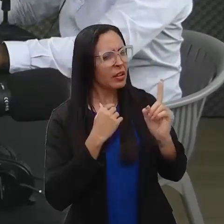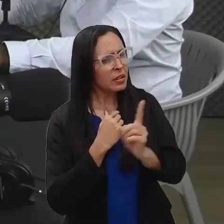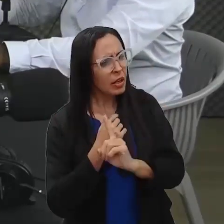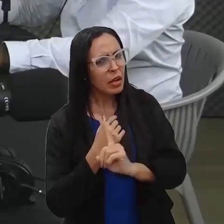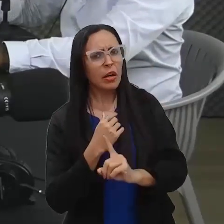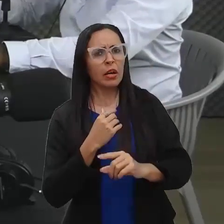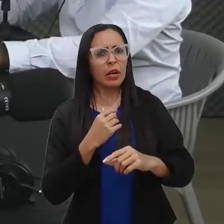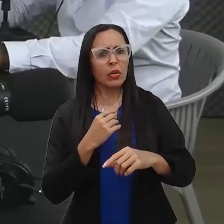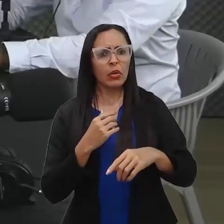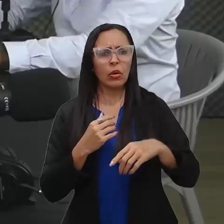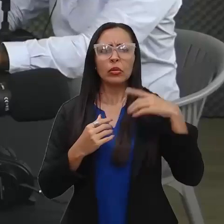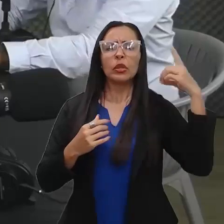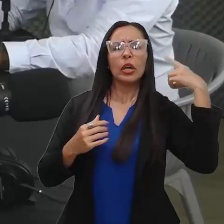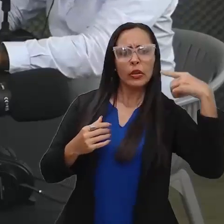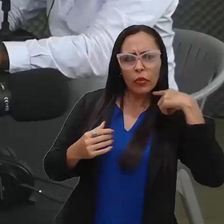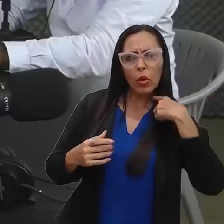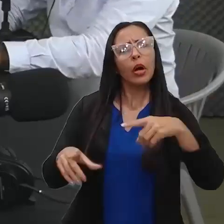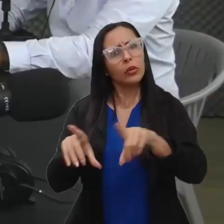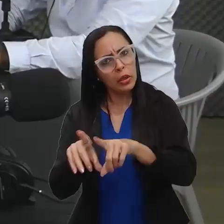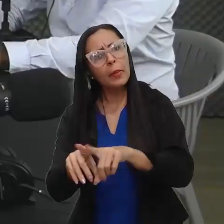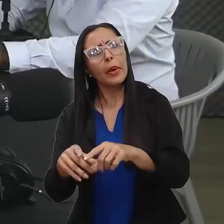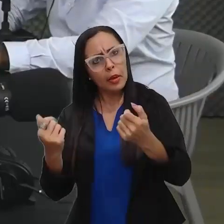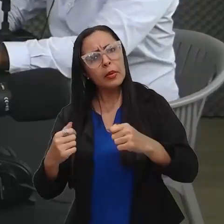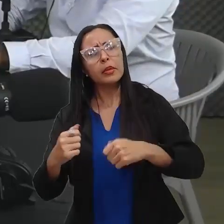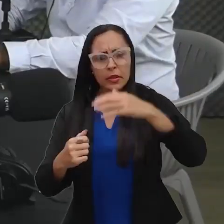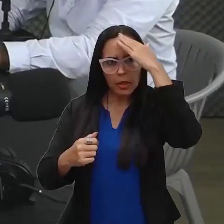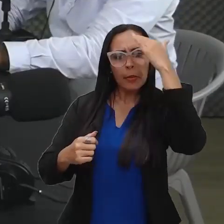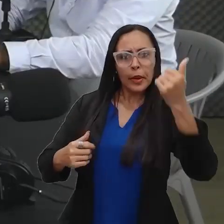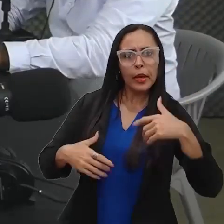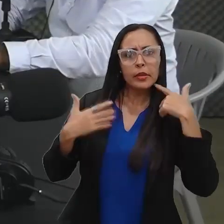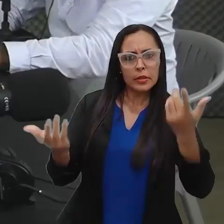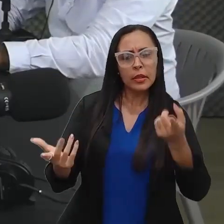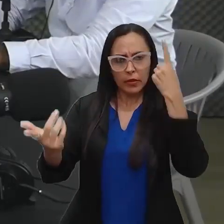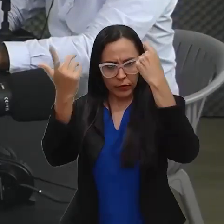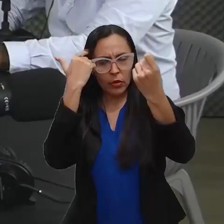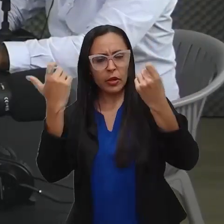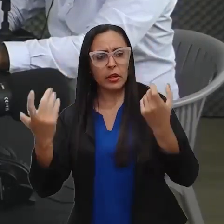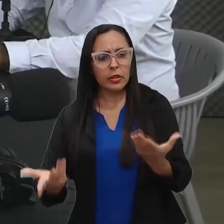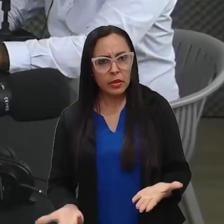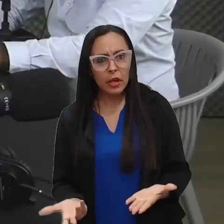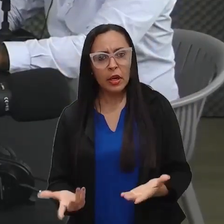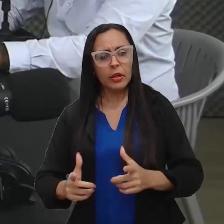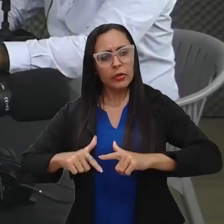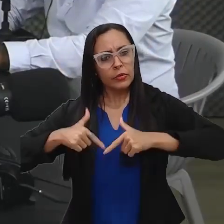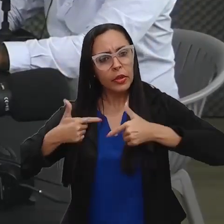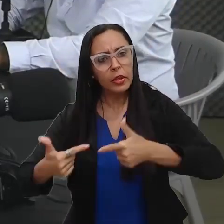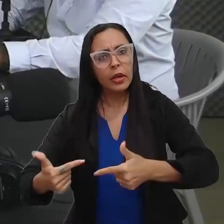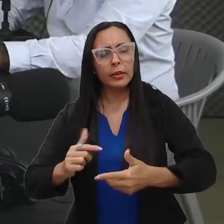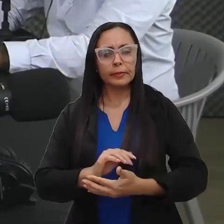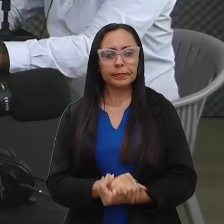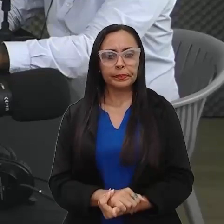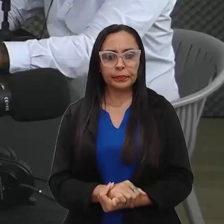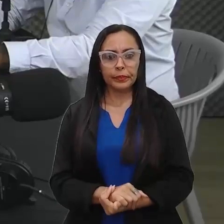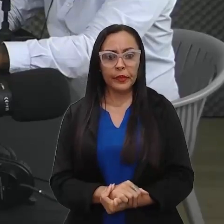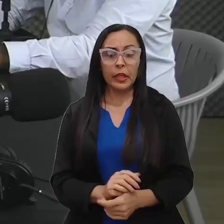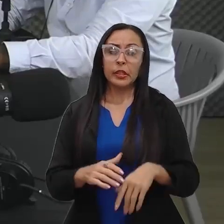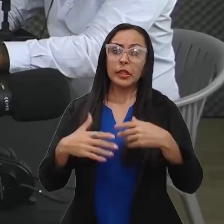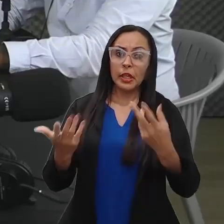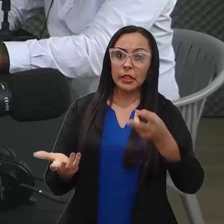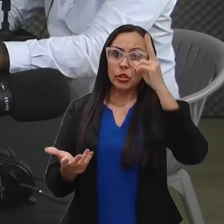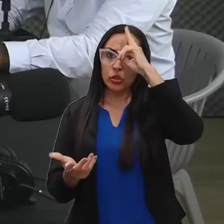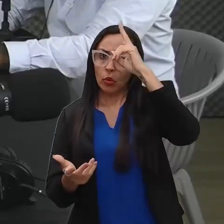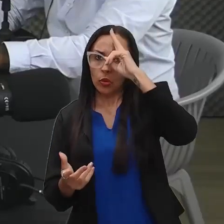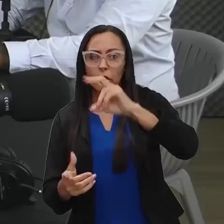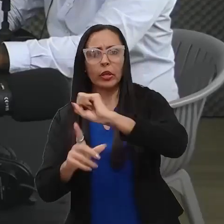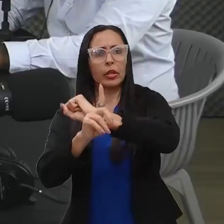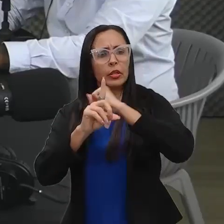é do direito precisa saber como é que, à luz do direito, essa violência precisa ser enfrentada. Quem é da história, quem é da